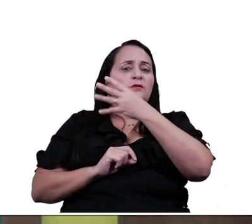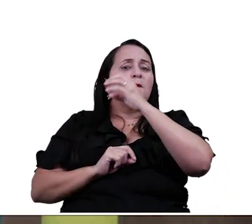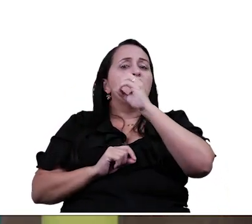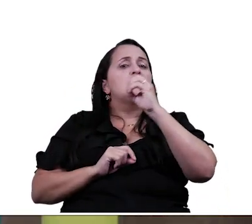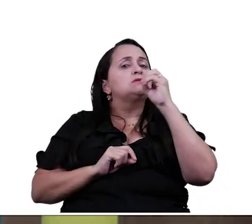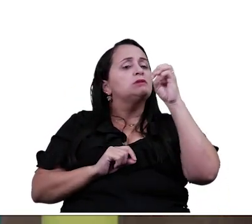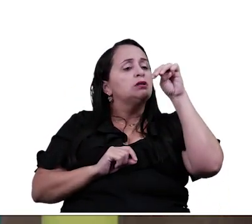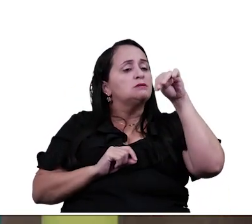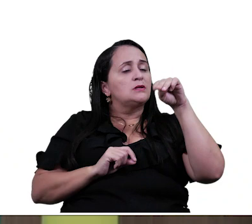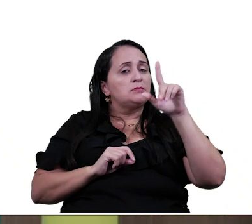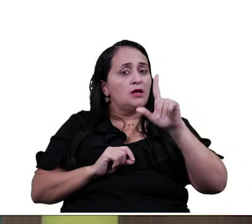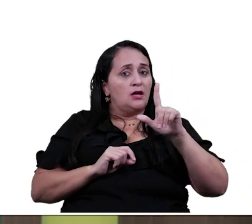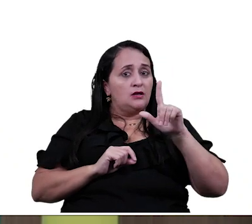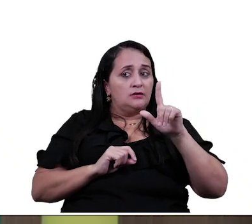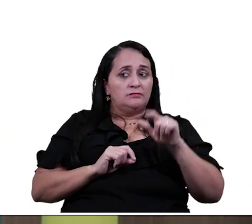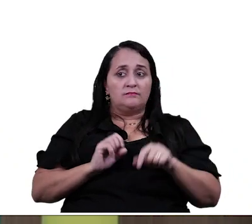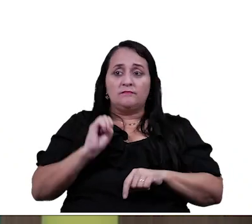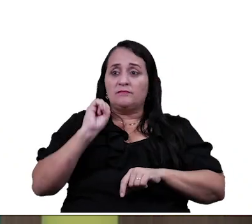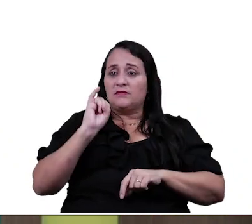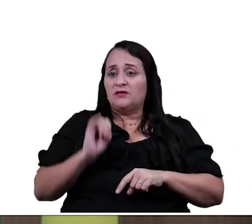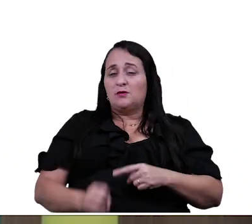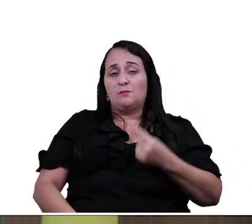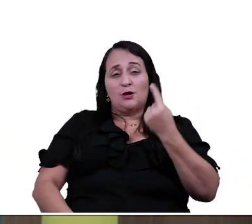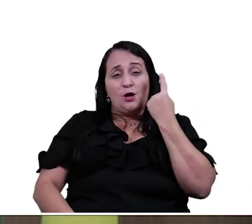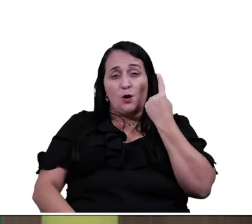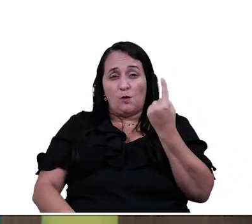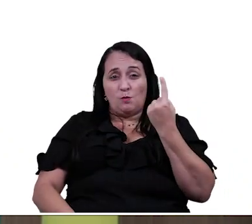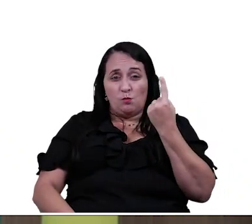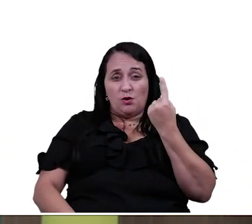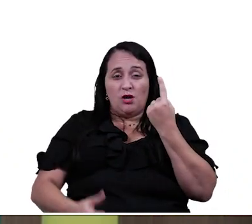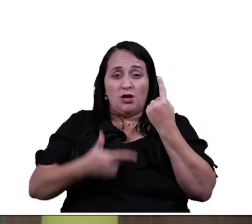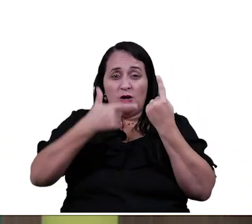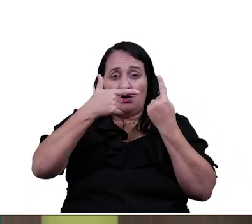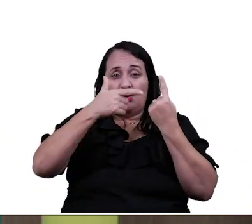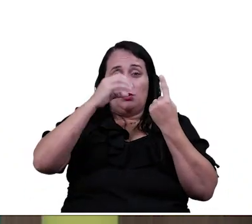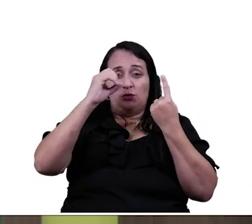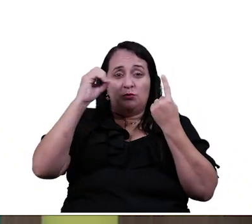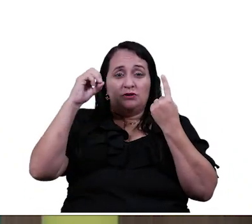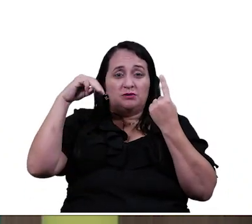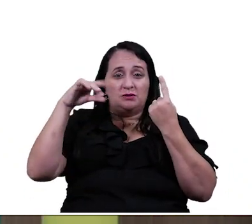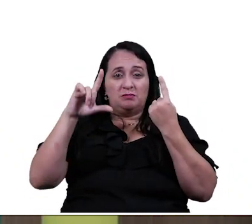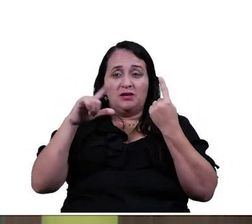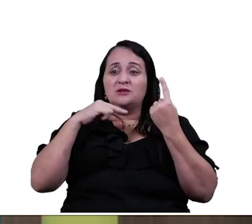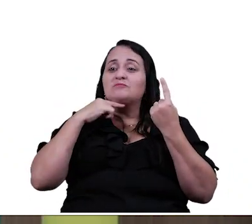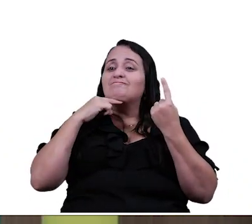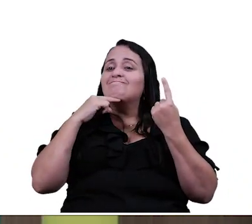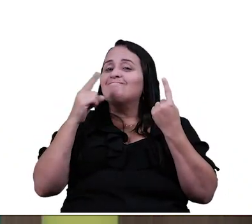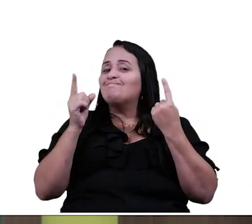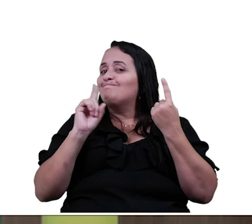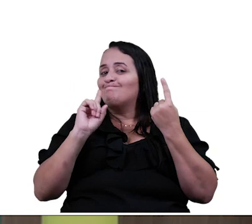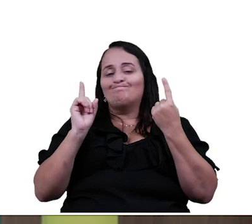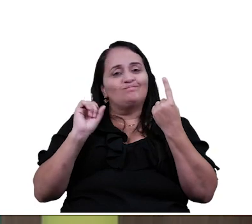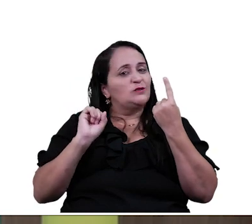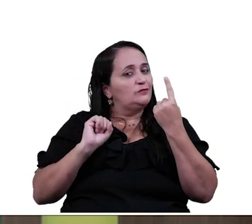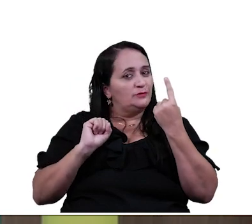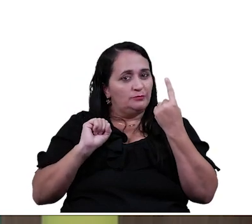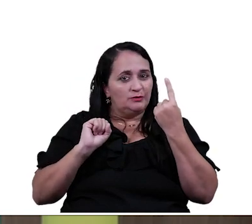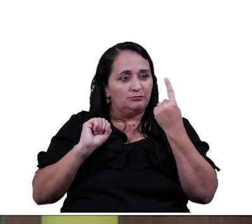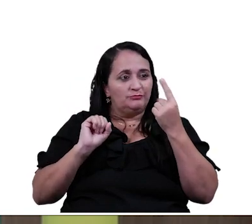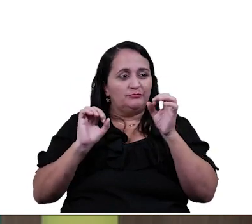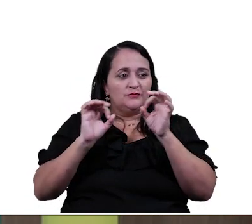Então, se eu comprar só uma garrafinha de 200, não vai ser suficiente para eu fazer minha